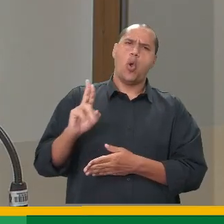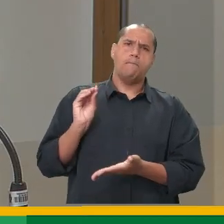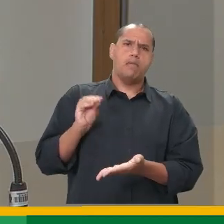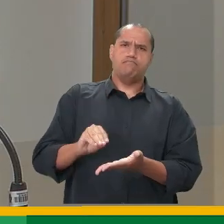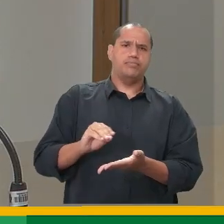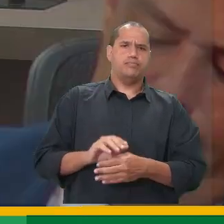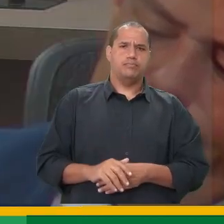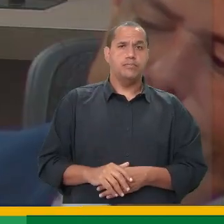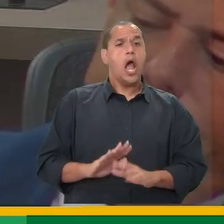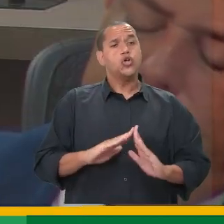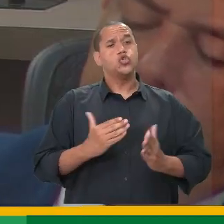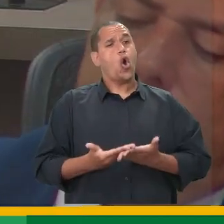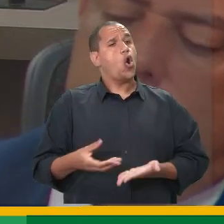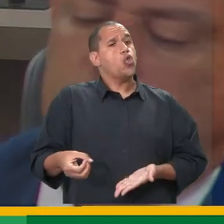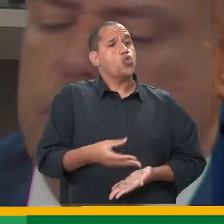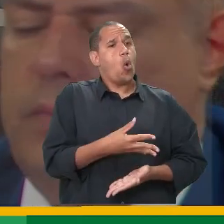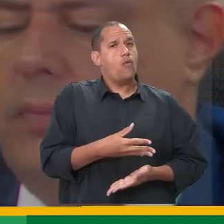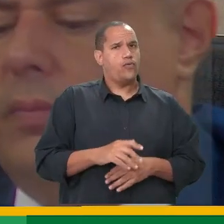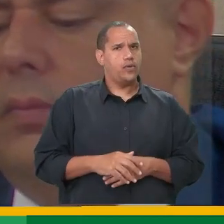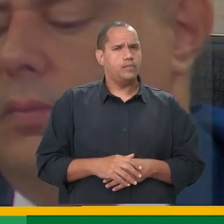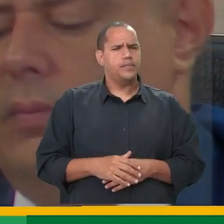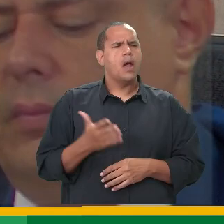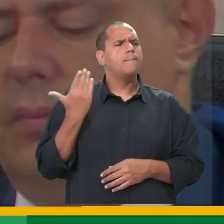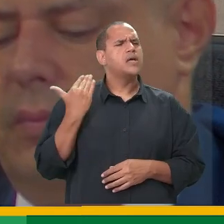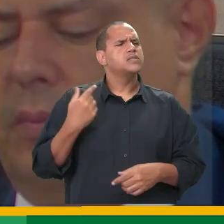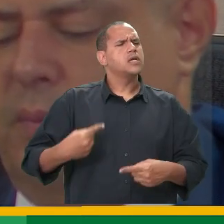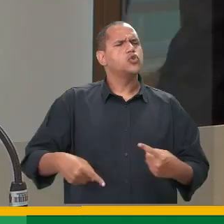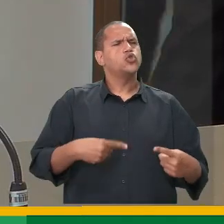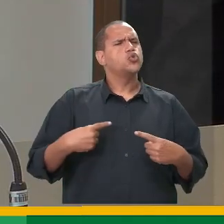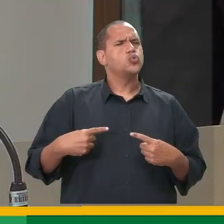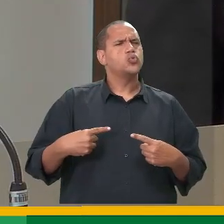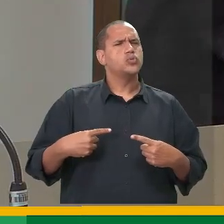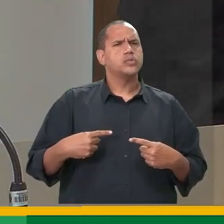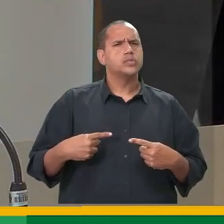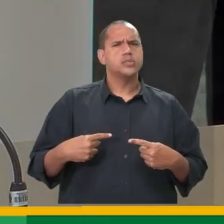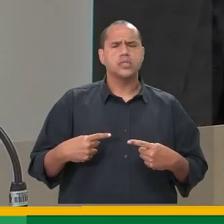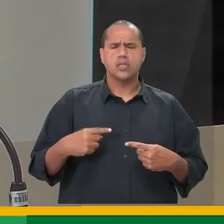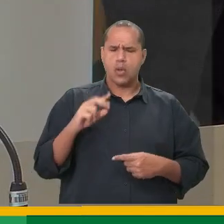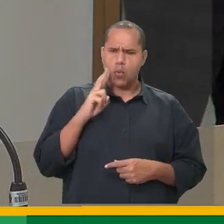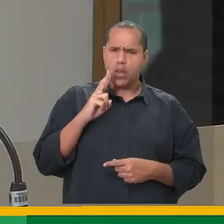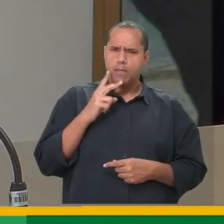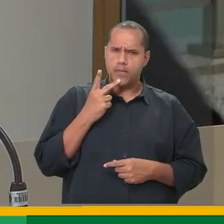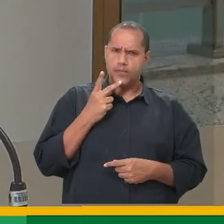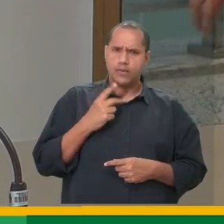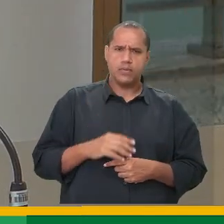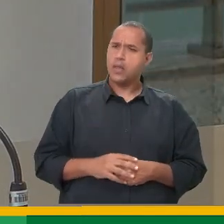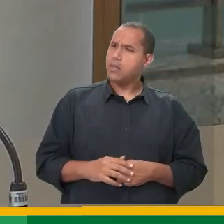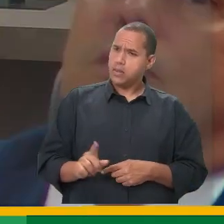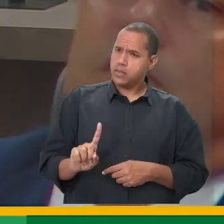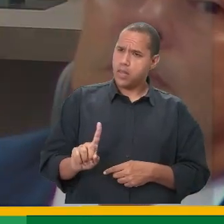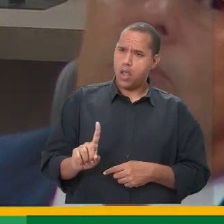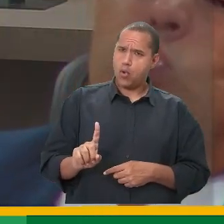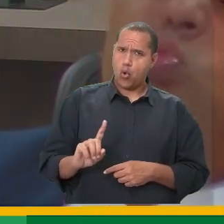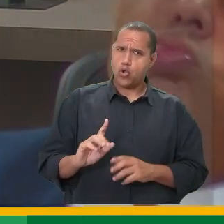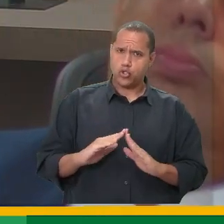Nova não tinha uma outra discussão feita anteriormente inclusive Não essa escola é muit tinha sido encaminhado isso